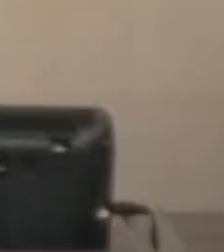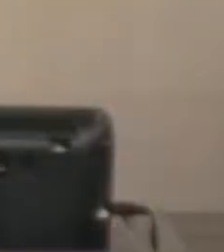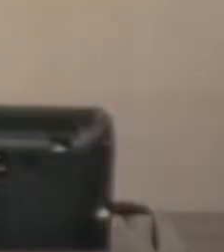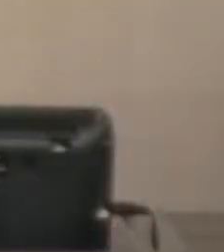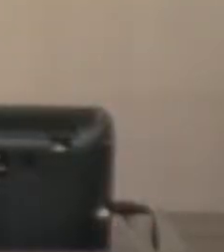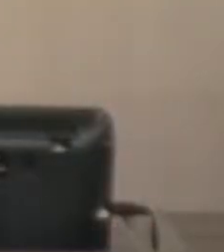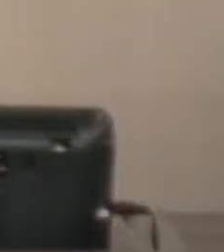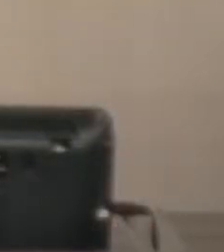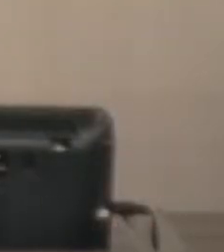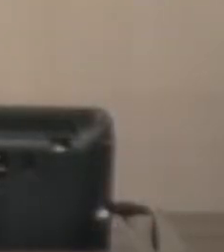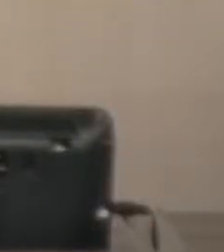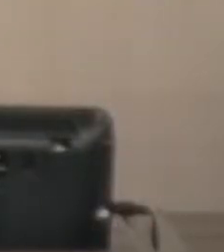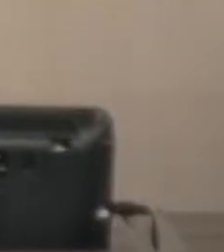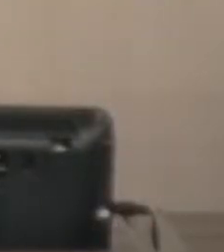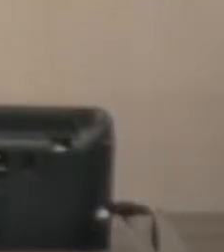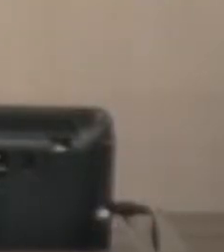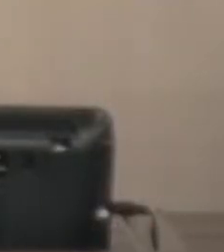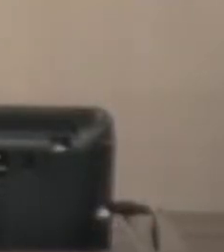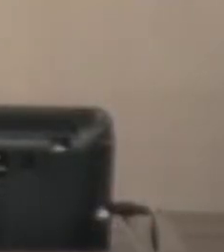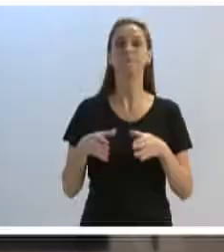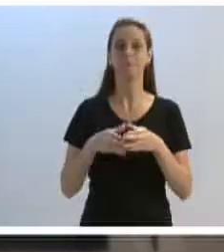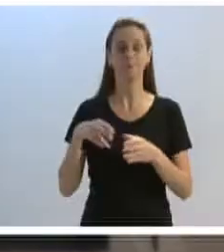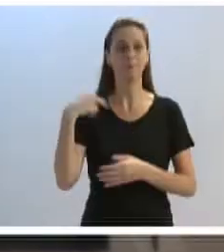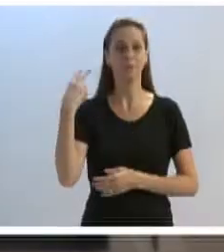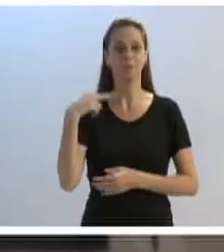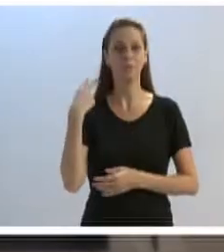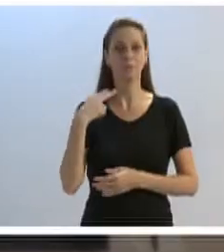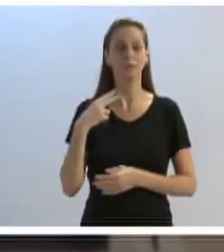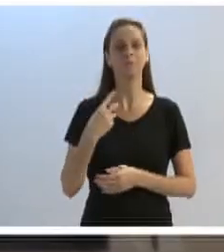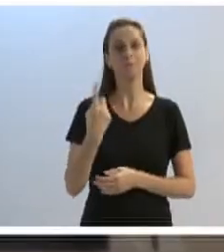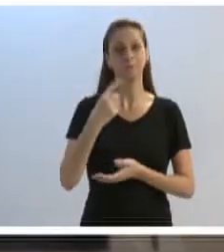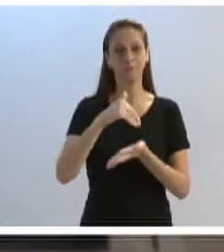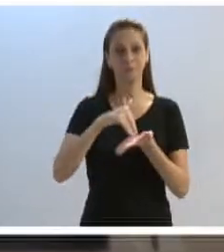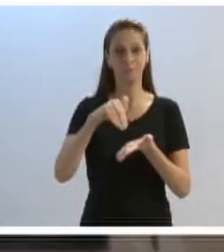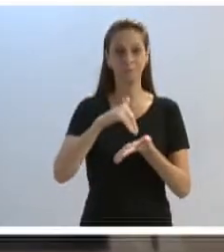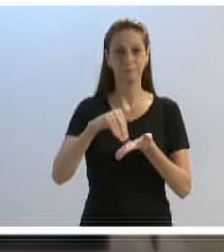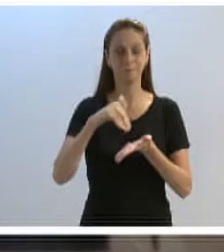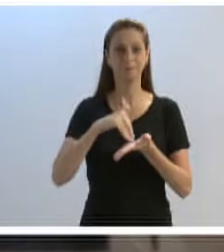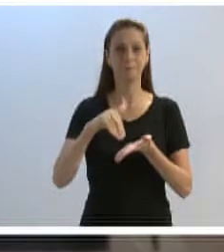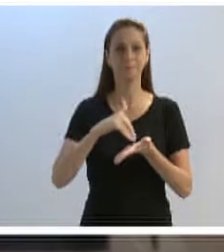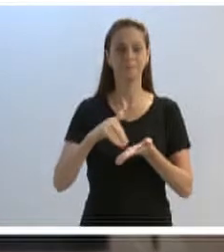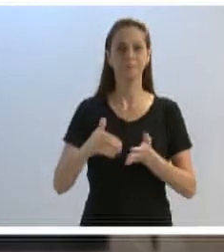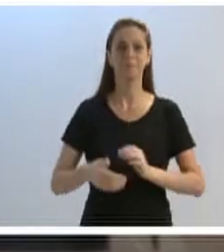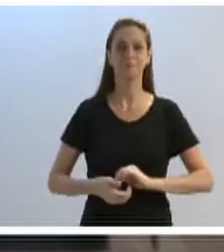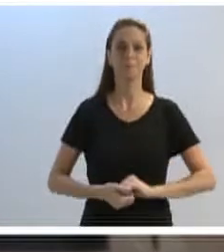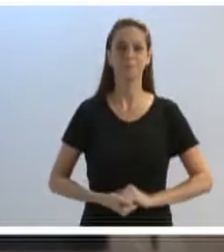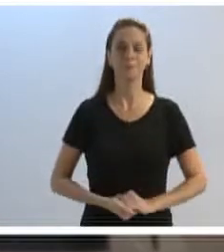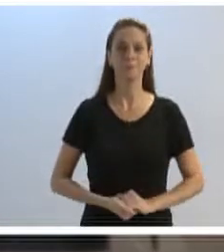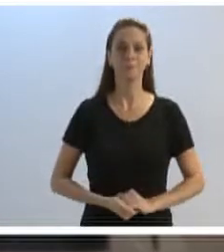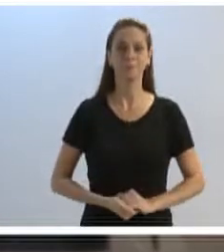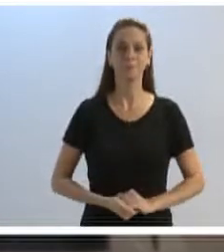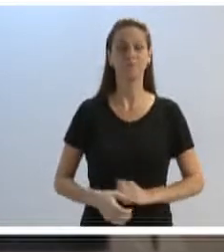Boa tarde a todos, senhores vereadores, nosso primeiro secretário,